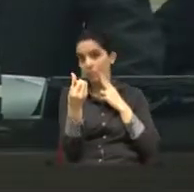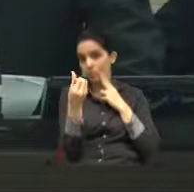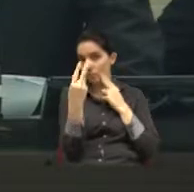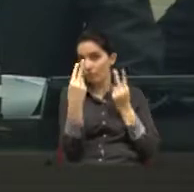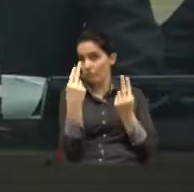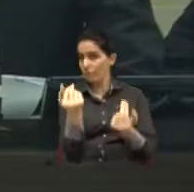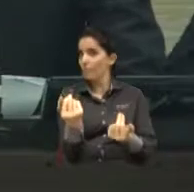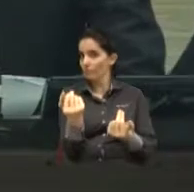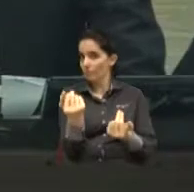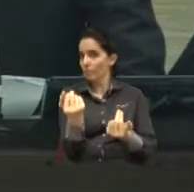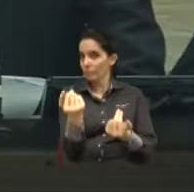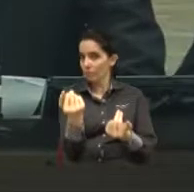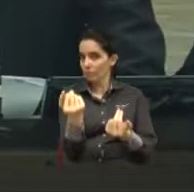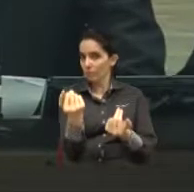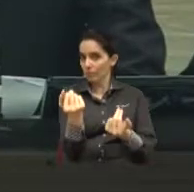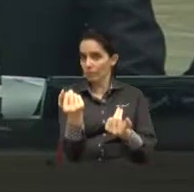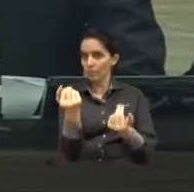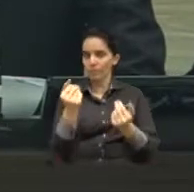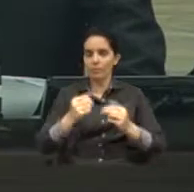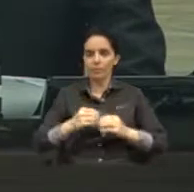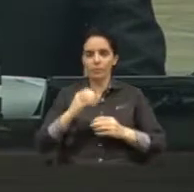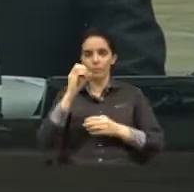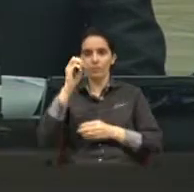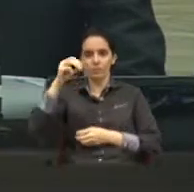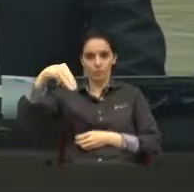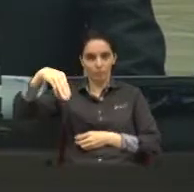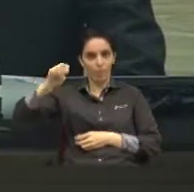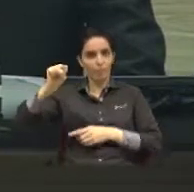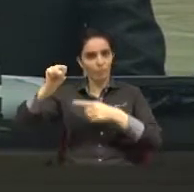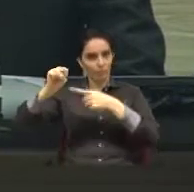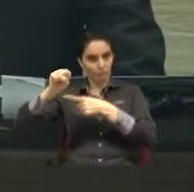a estimativa da Organização Mundial da Saúde.